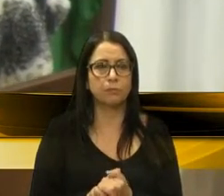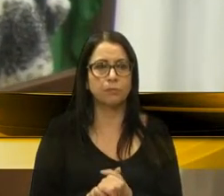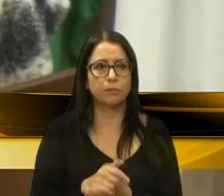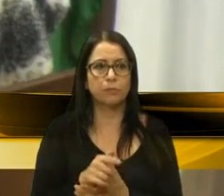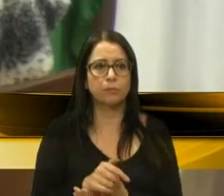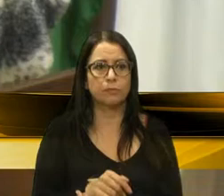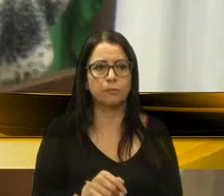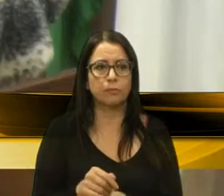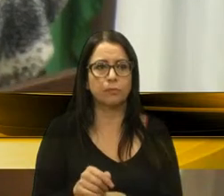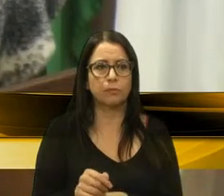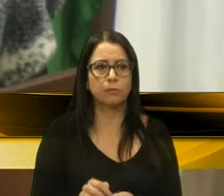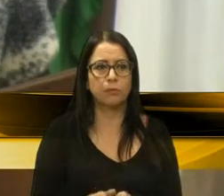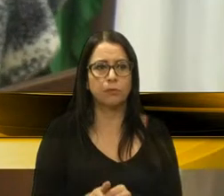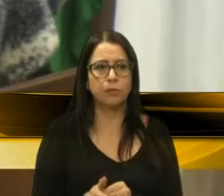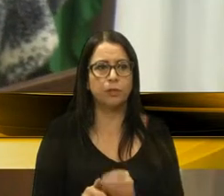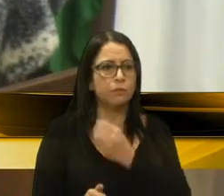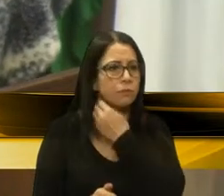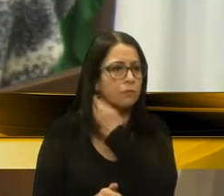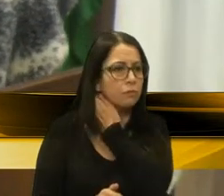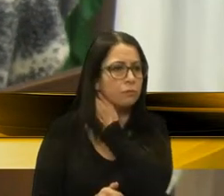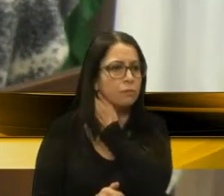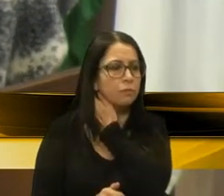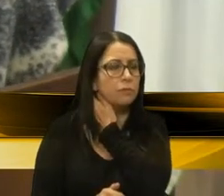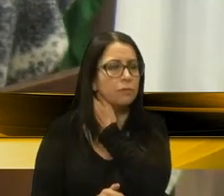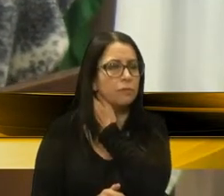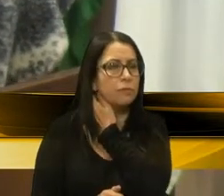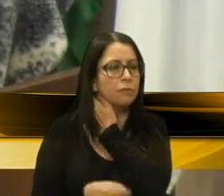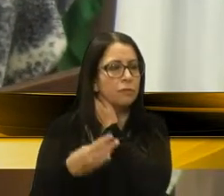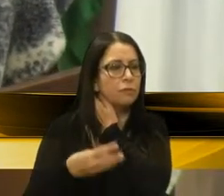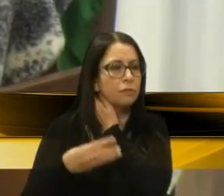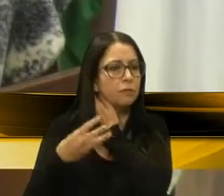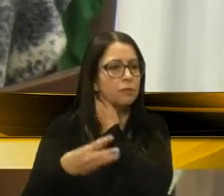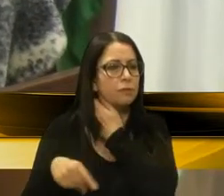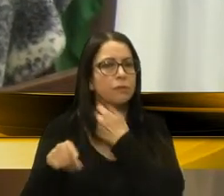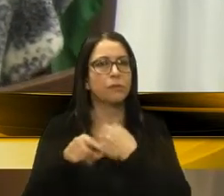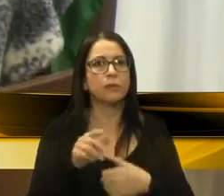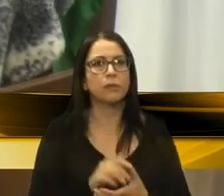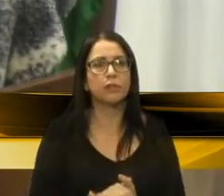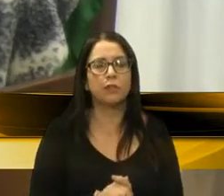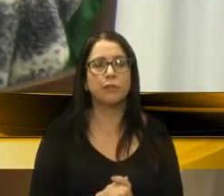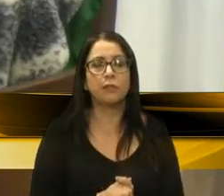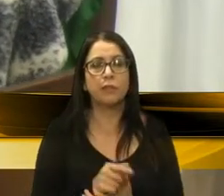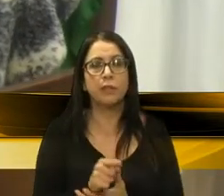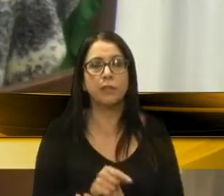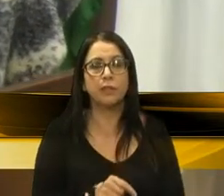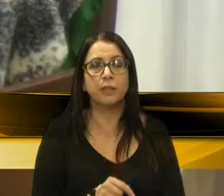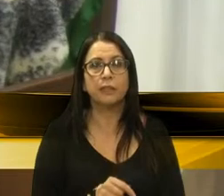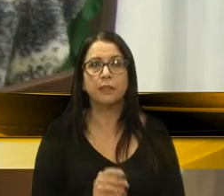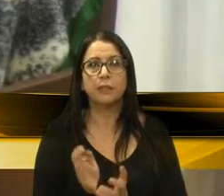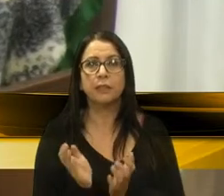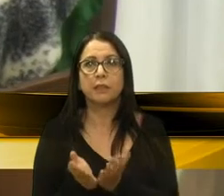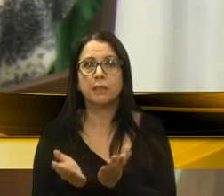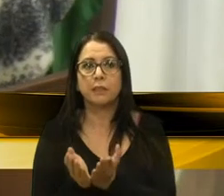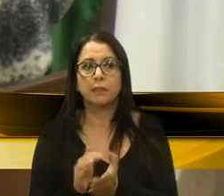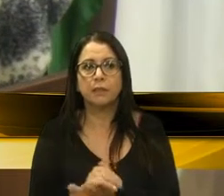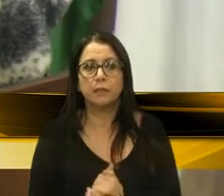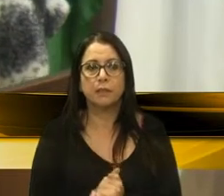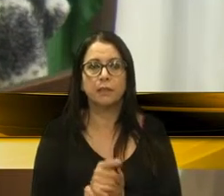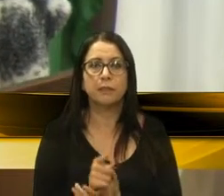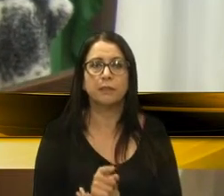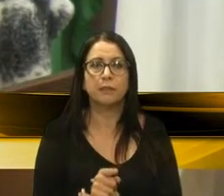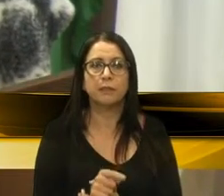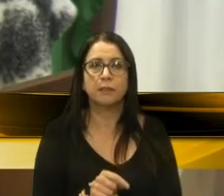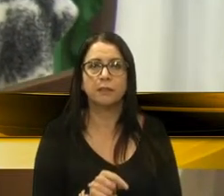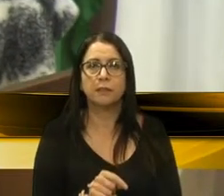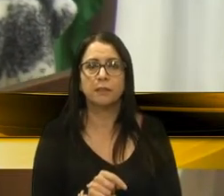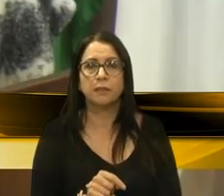patrimônio. Tá? E a terceira proposição para estudo seria que nós